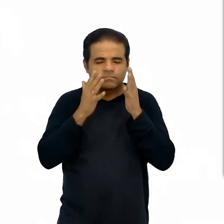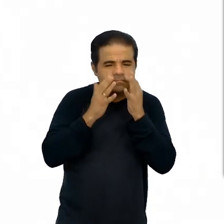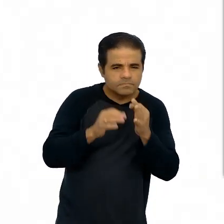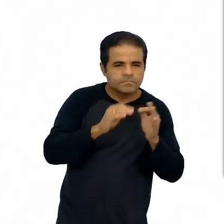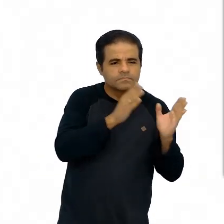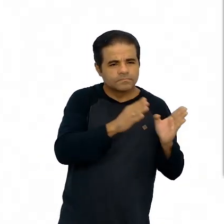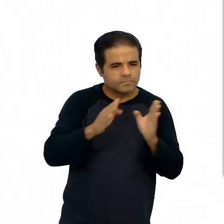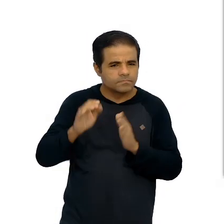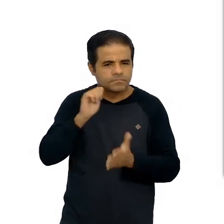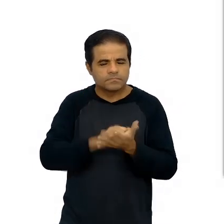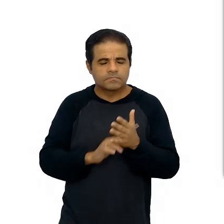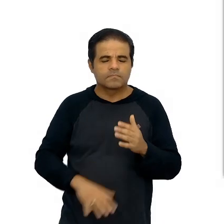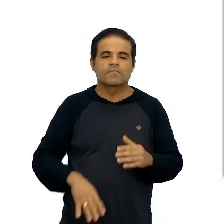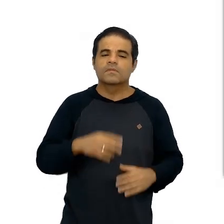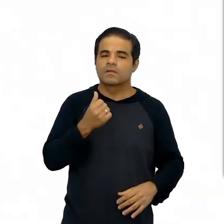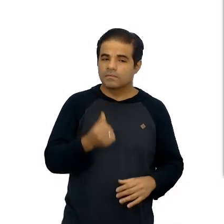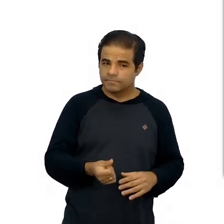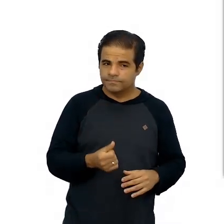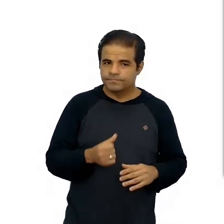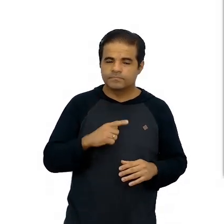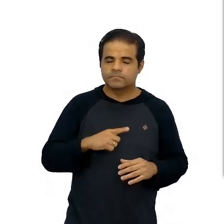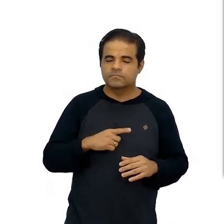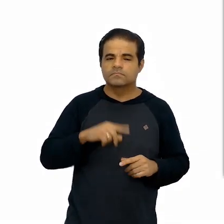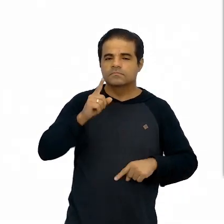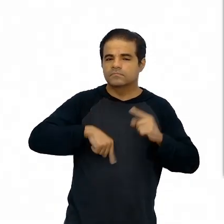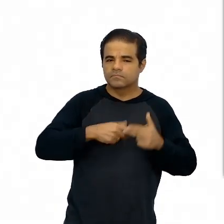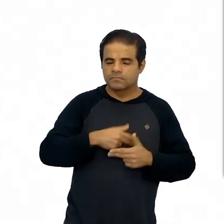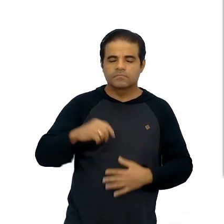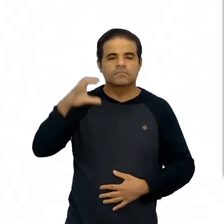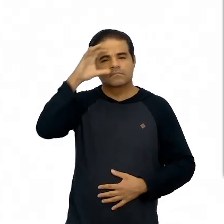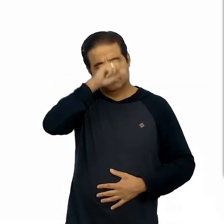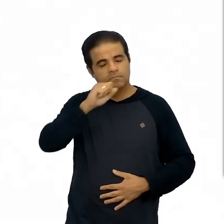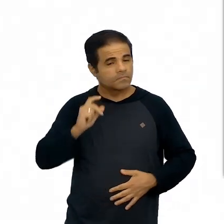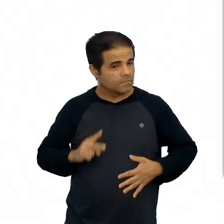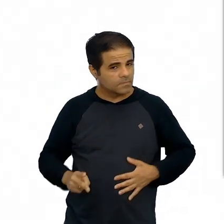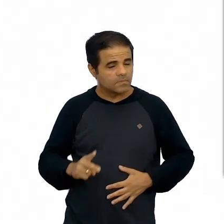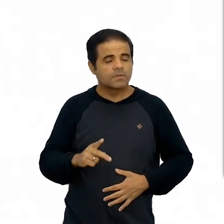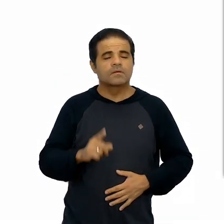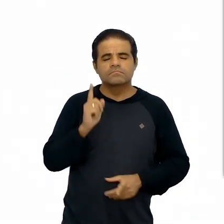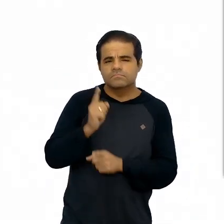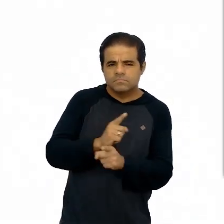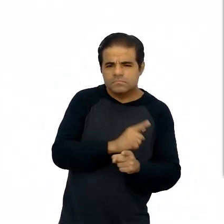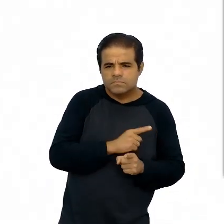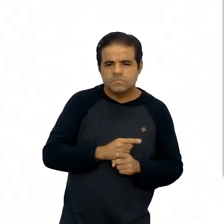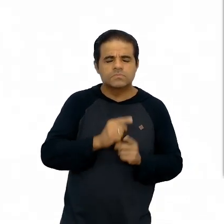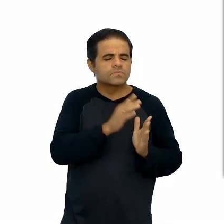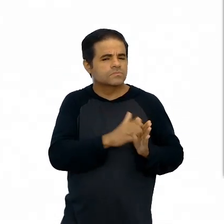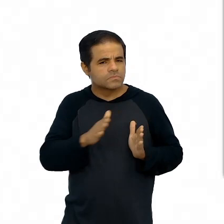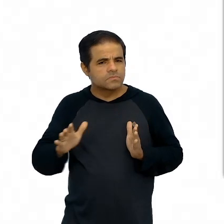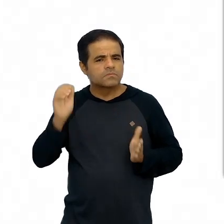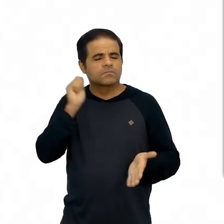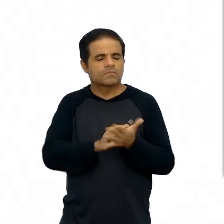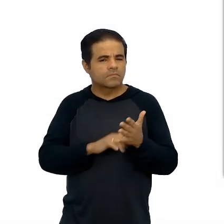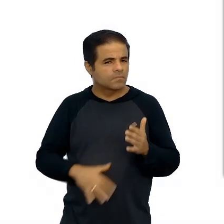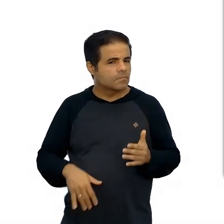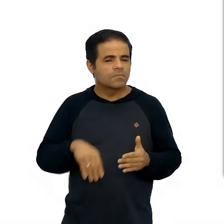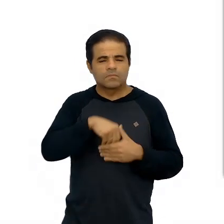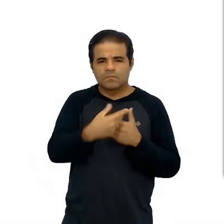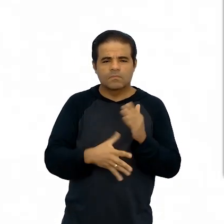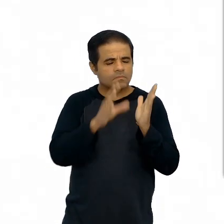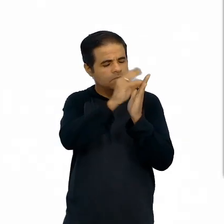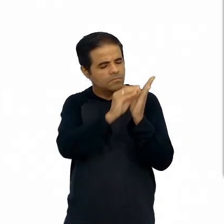de atividade 6, volume 1, do material Aprender Sempre, identificar na sequência de atividade os